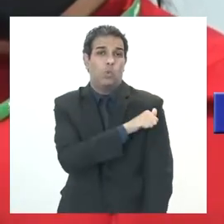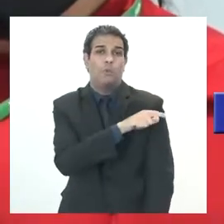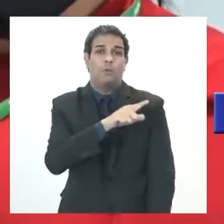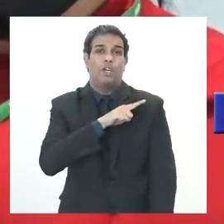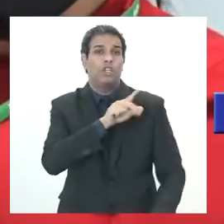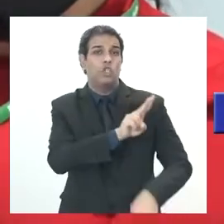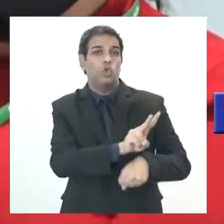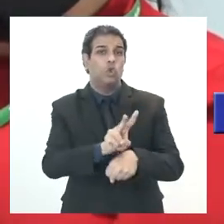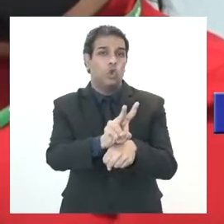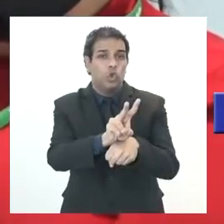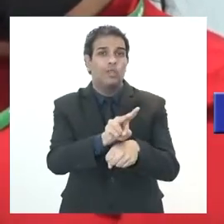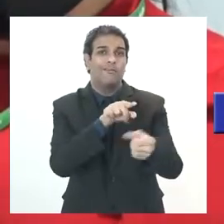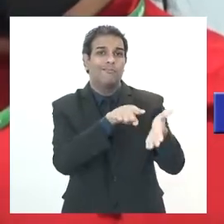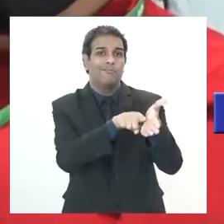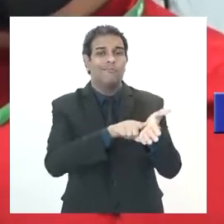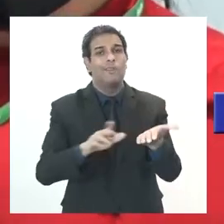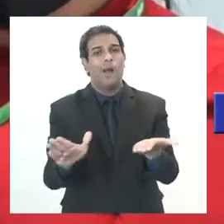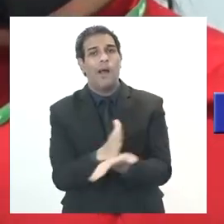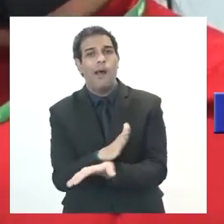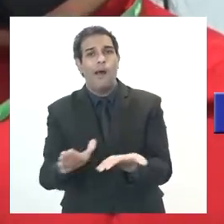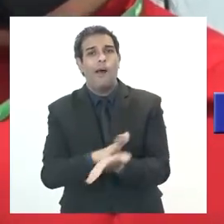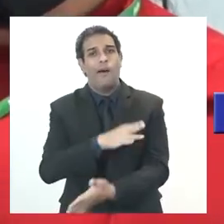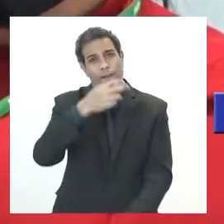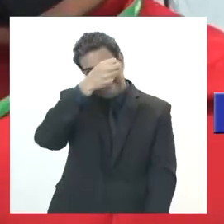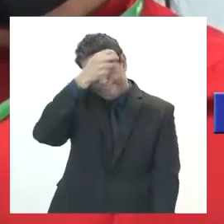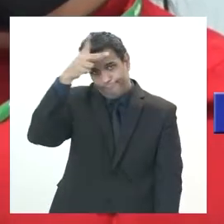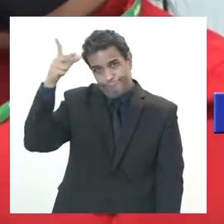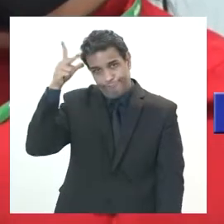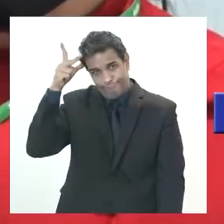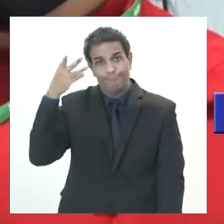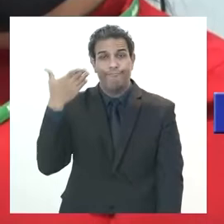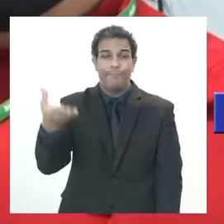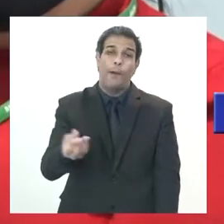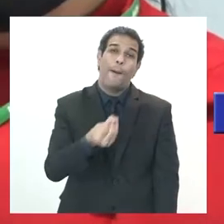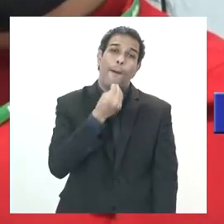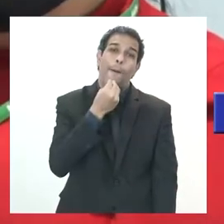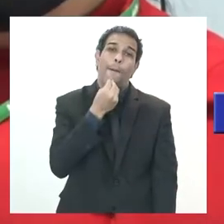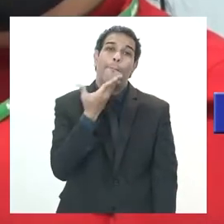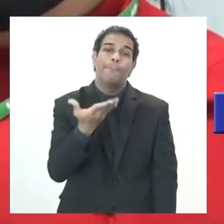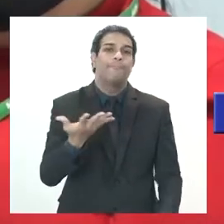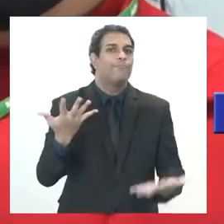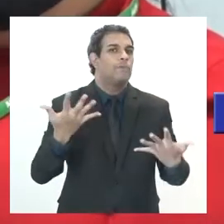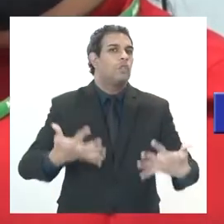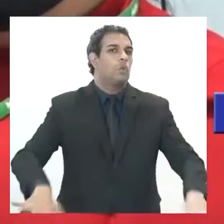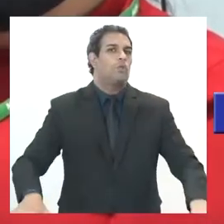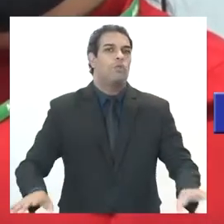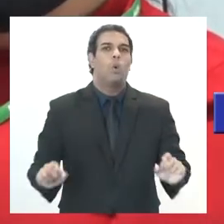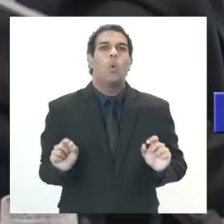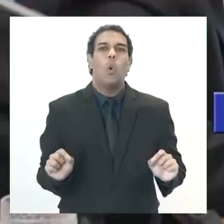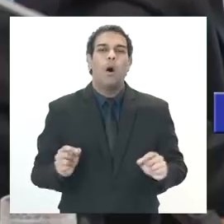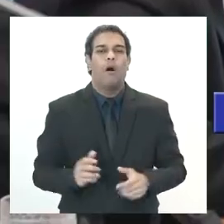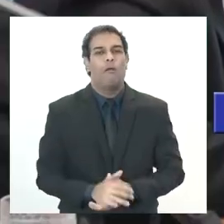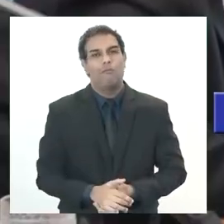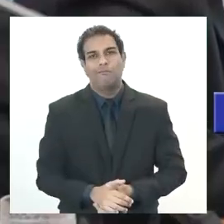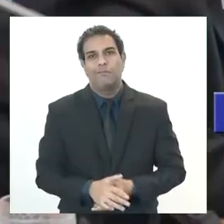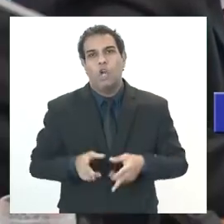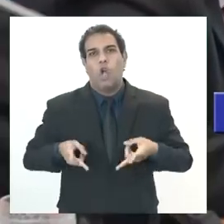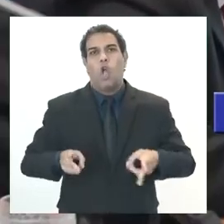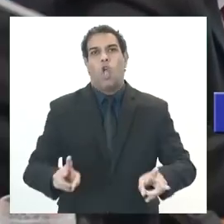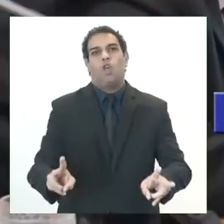tribunal infelizmente prefeitos envolvidos em regularidade claro que nós não Gostaríamos que isso